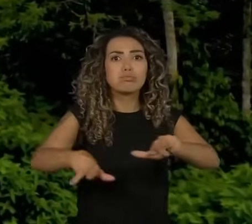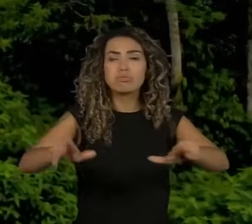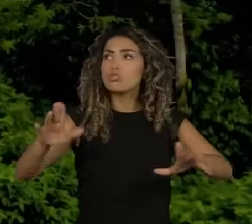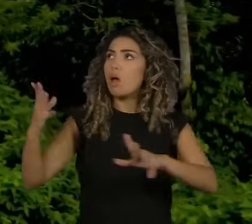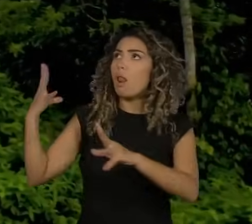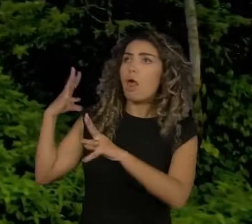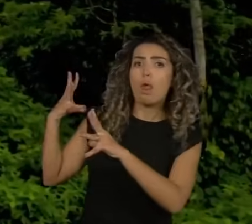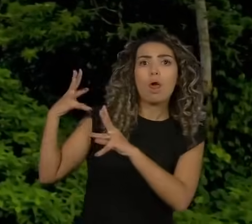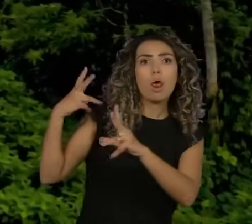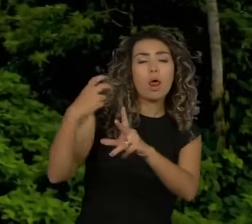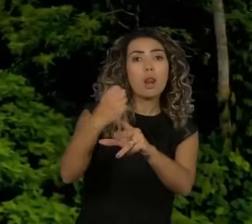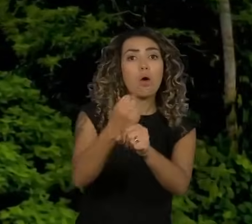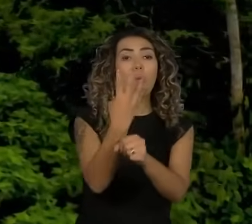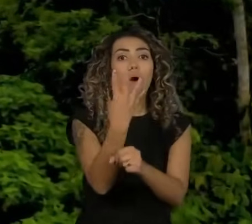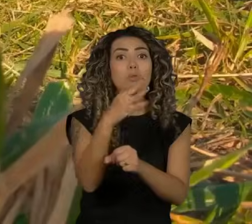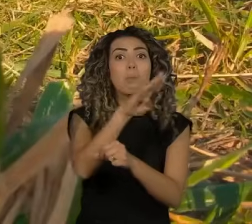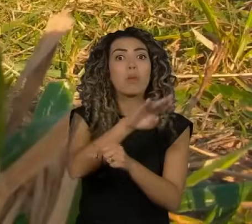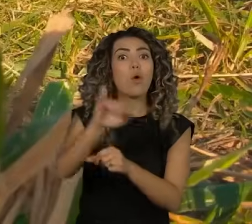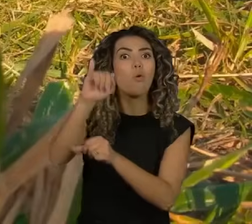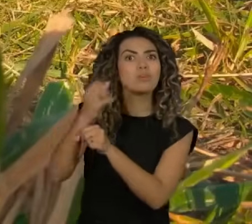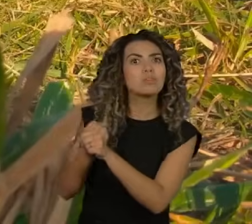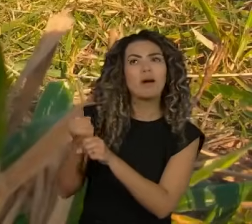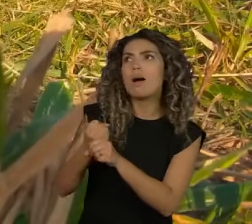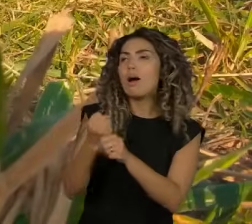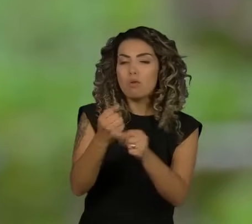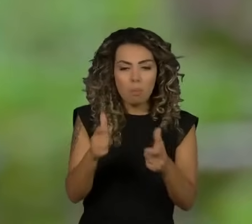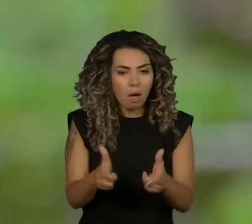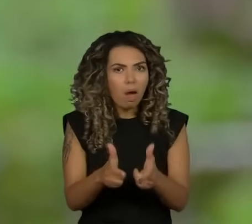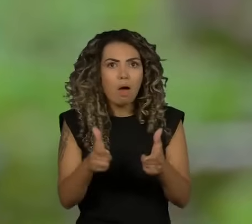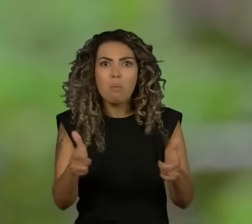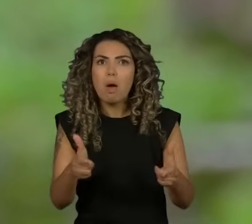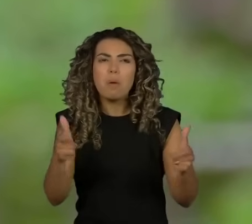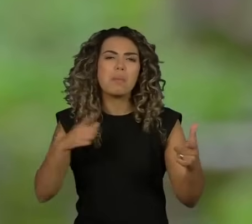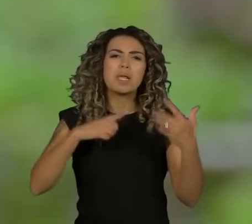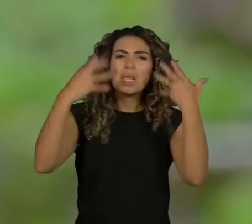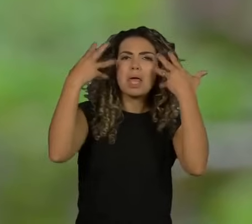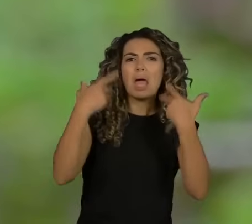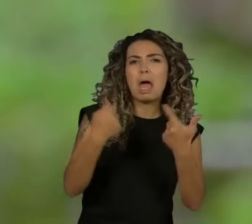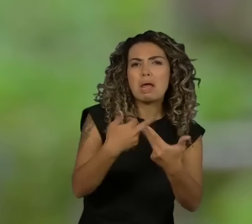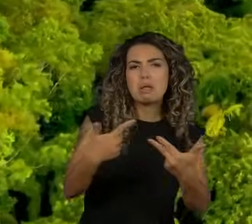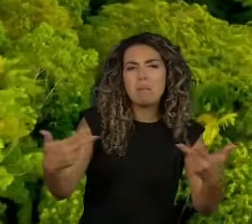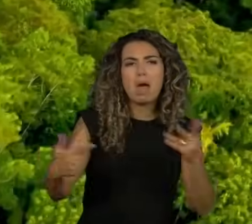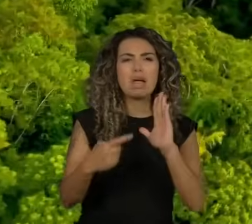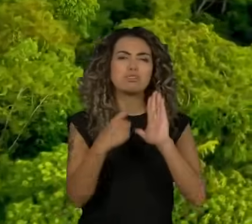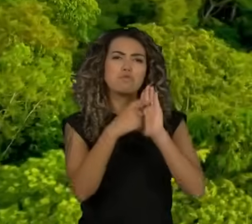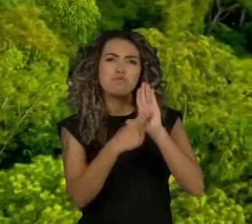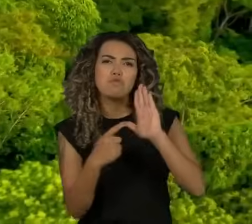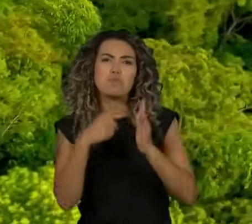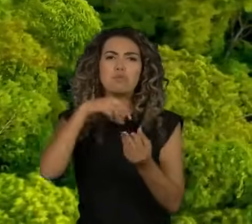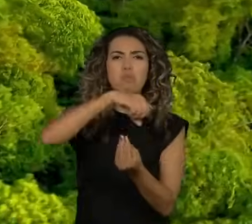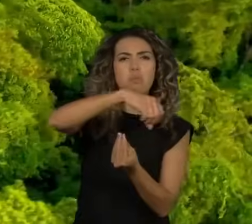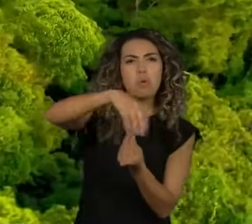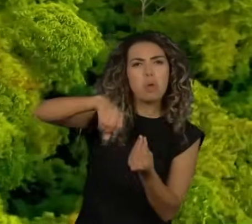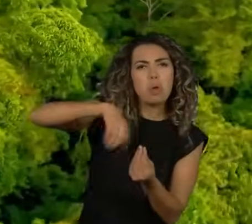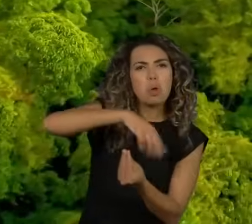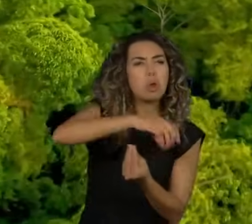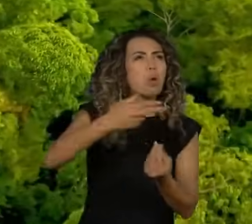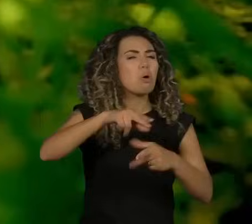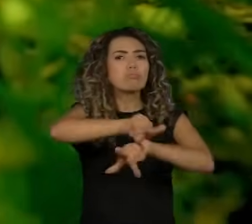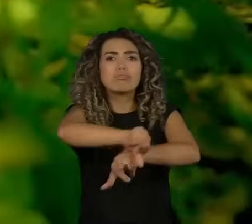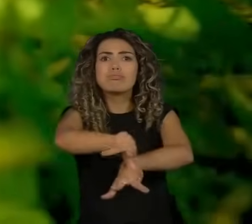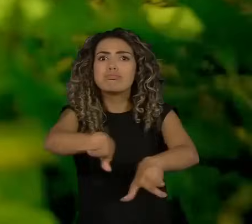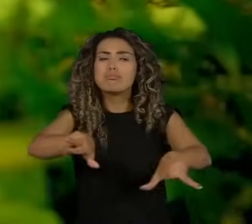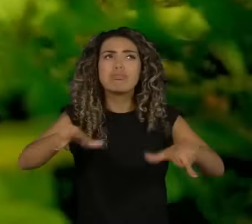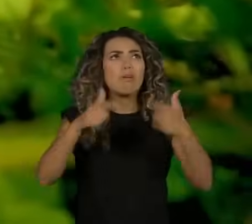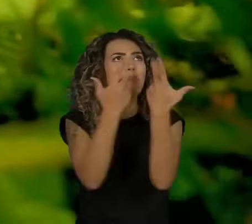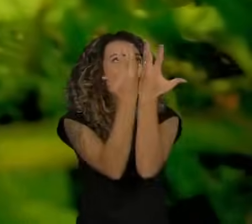de evolução do nosso planeta. São animais, fungos, micro-organismos e plantas que mantêm as florestas,